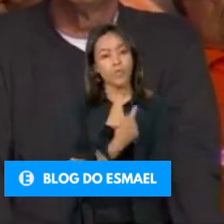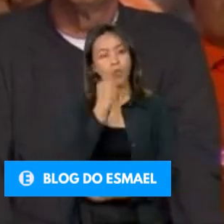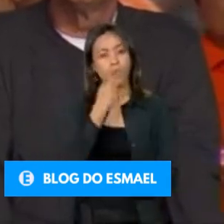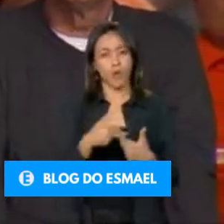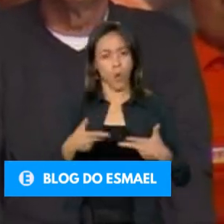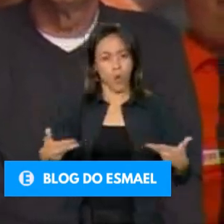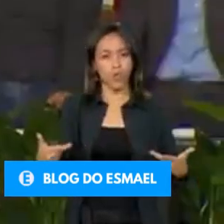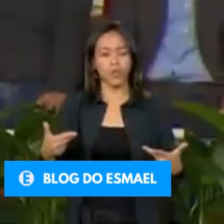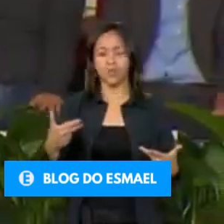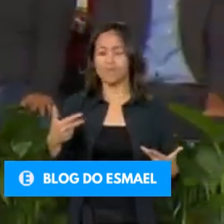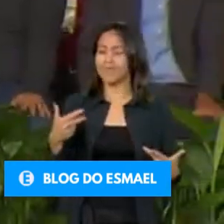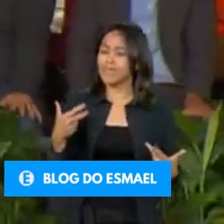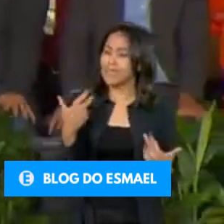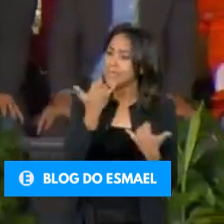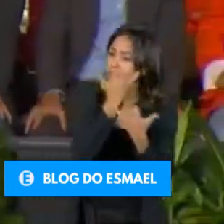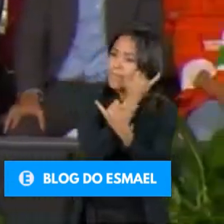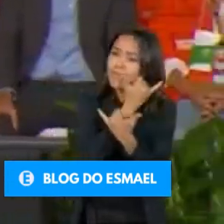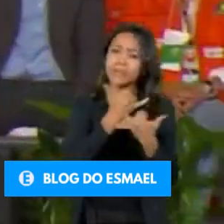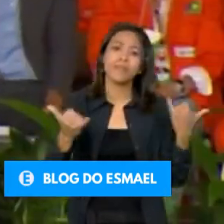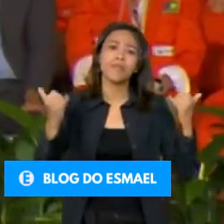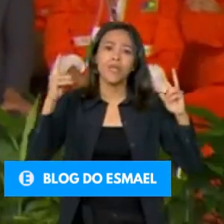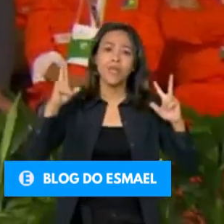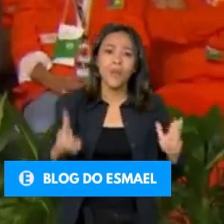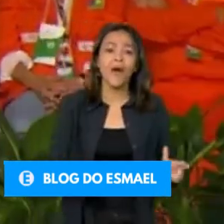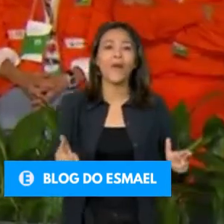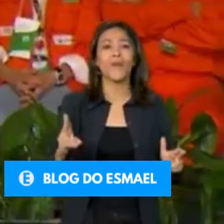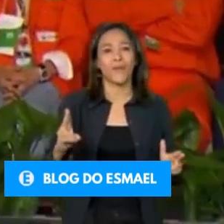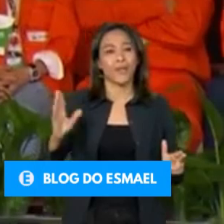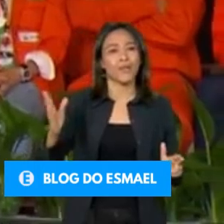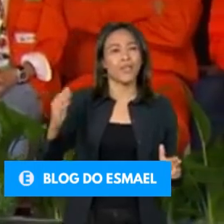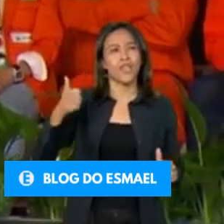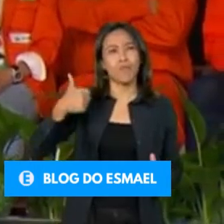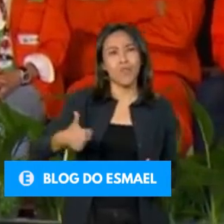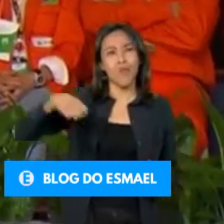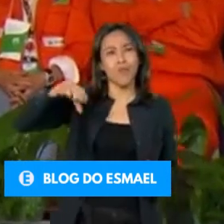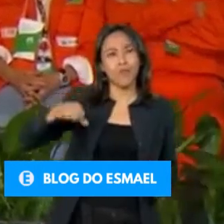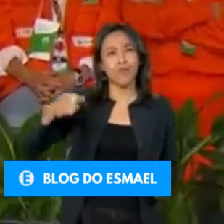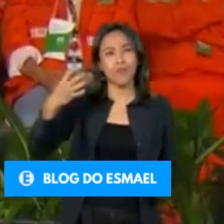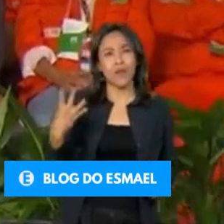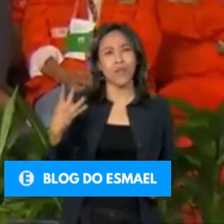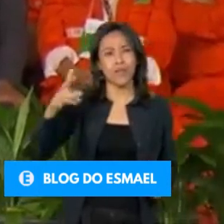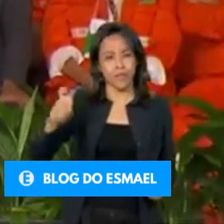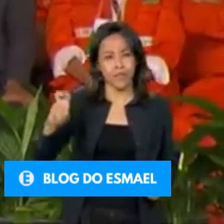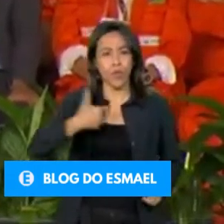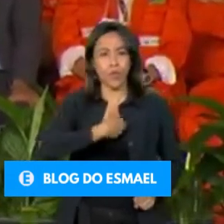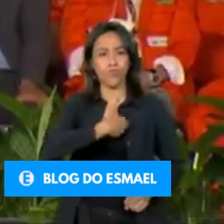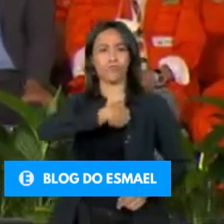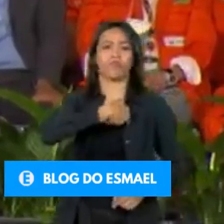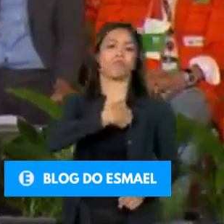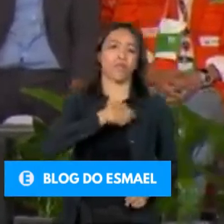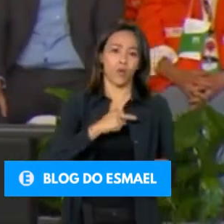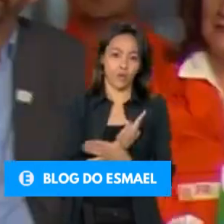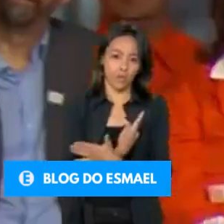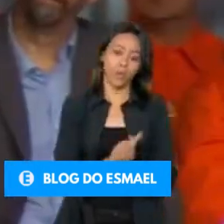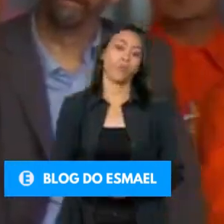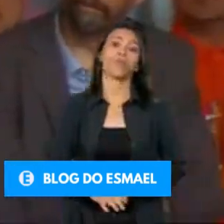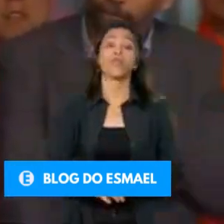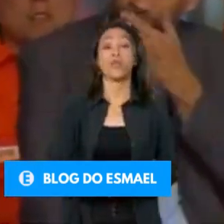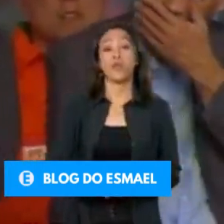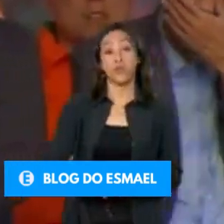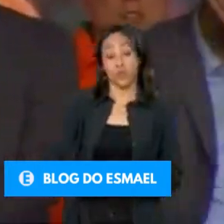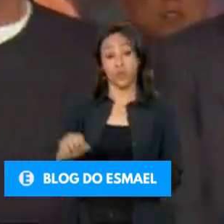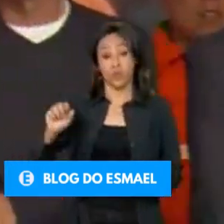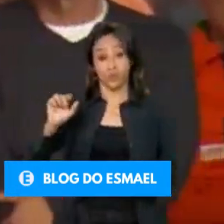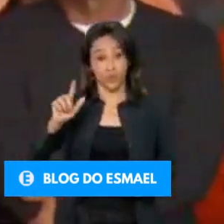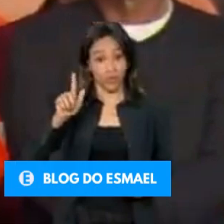coisa muito parecida ao que aconteceu com o doutor Getúlio Vargas em 1945. Em 45, Getúlio Vargas era